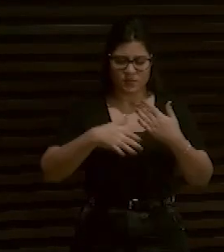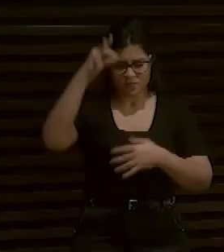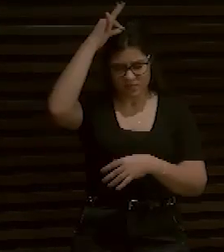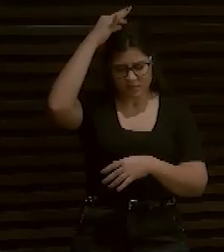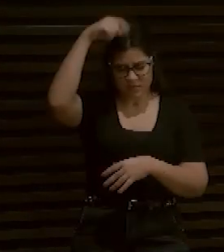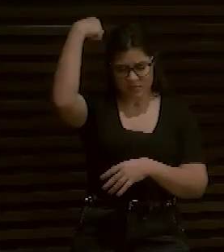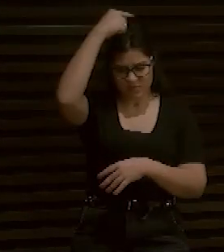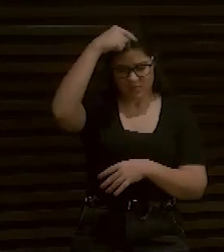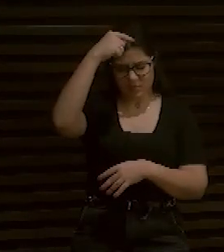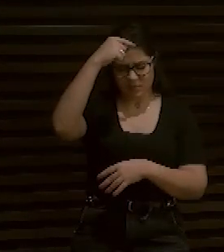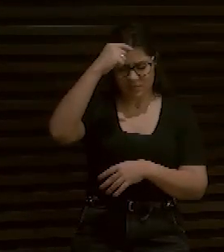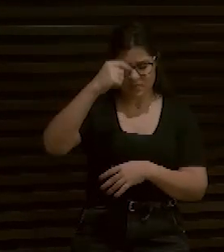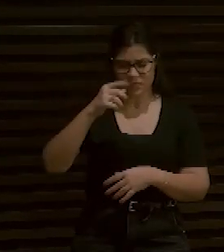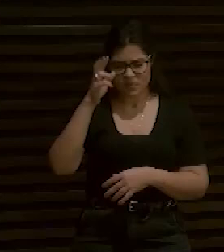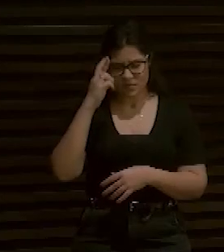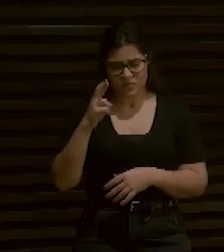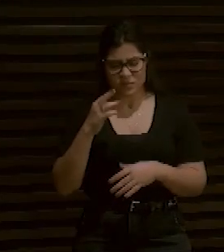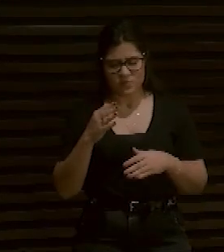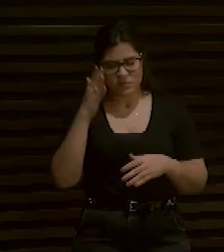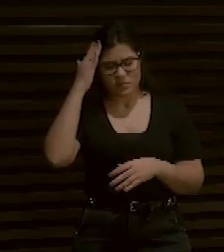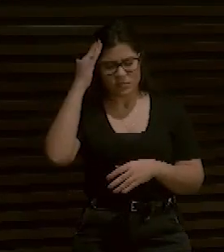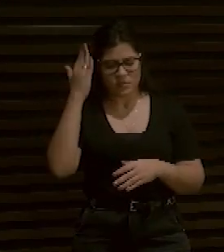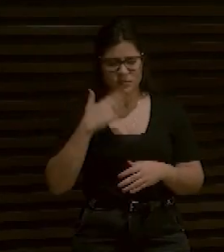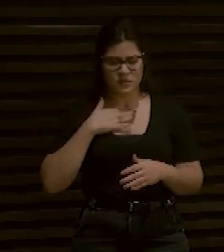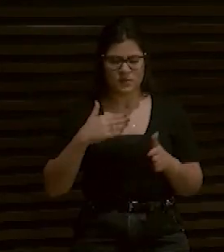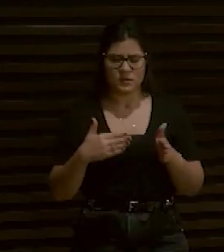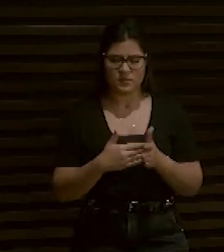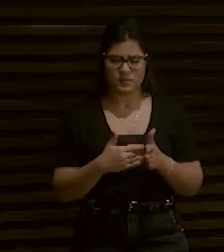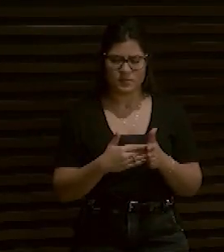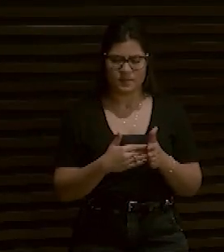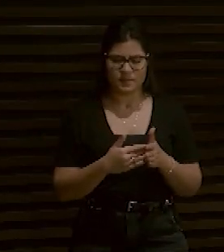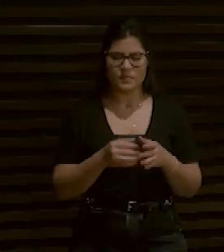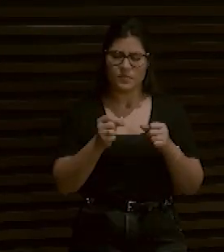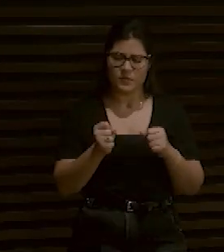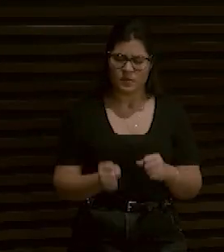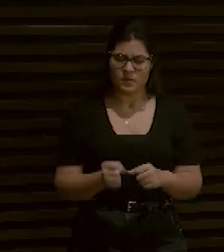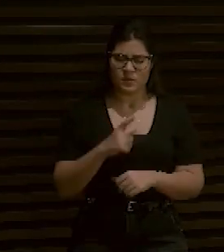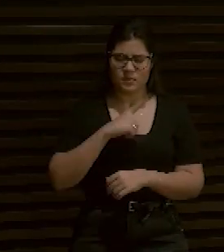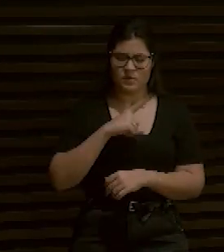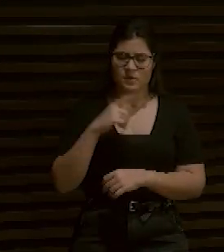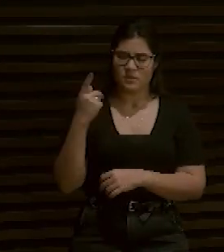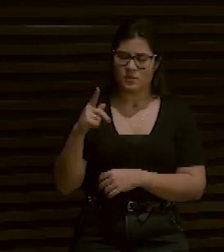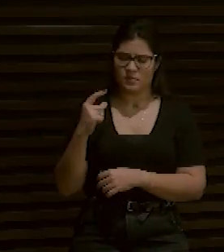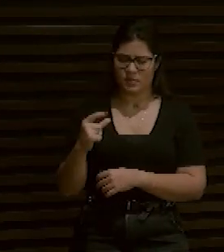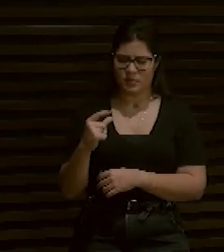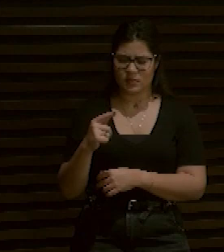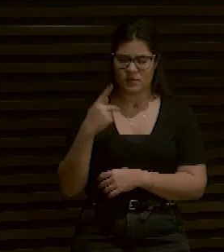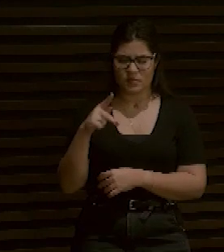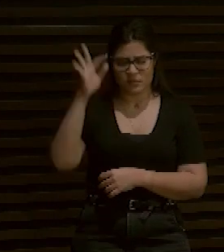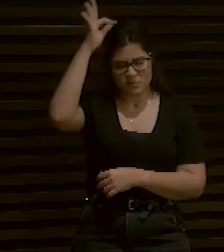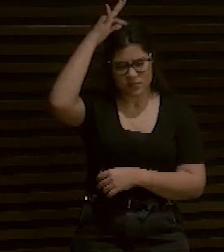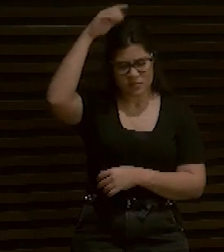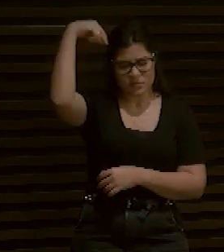da minha limitação, mas eu sei do poder que há na Tua palavra, do poder que há no Teu Espírito Santo, que